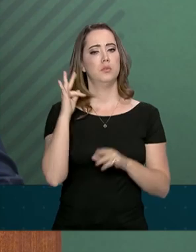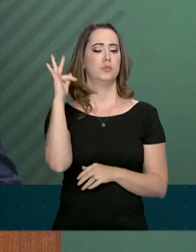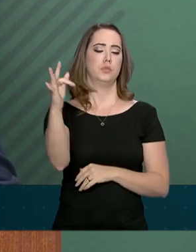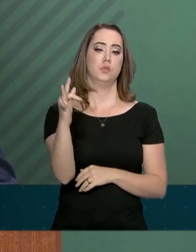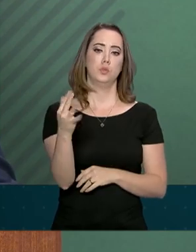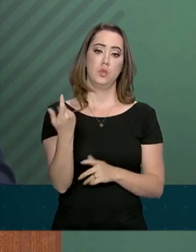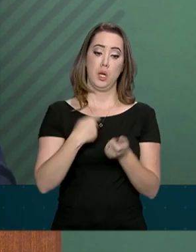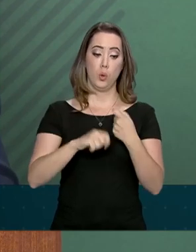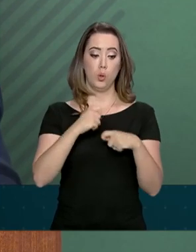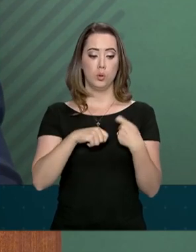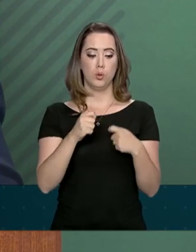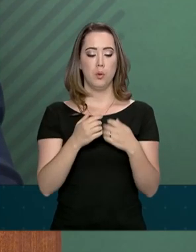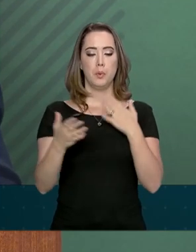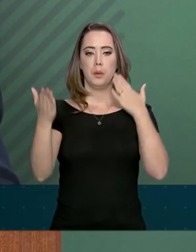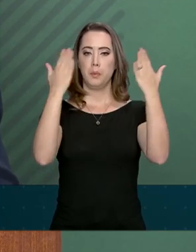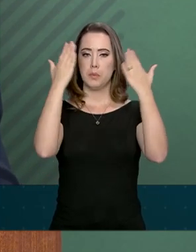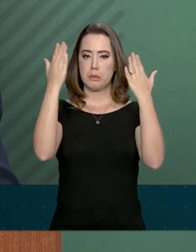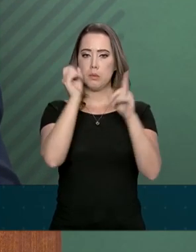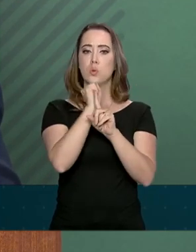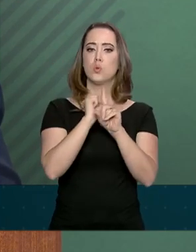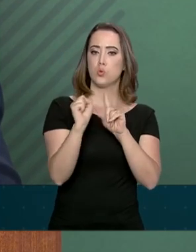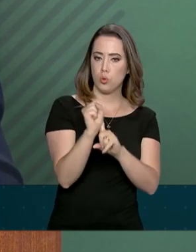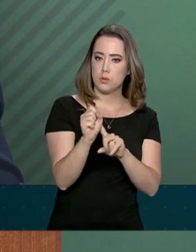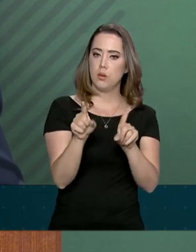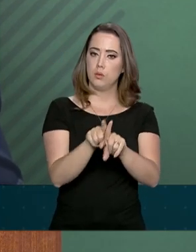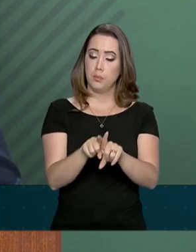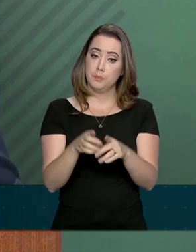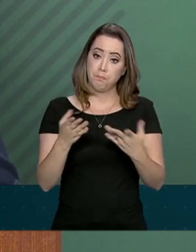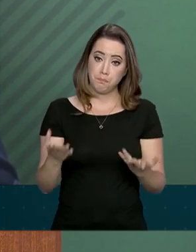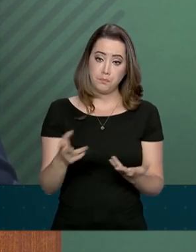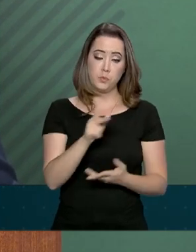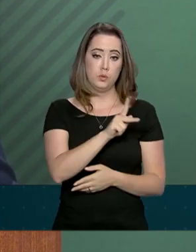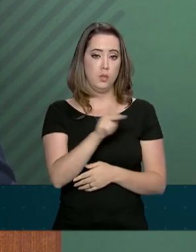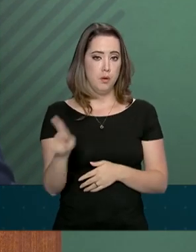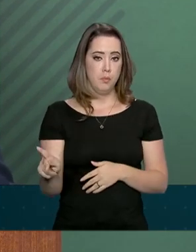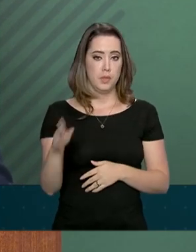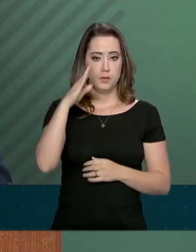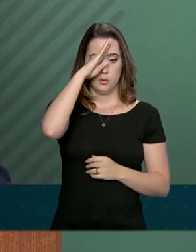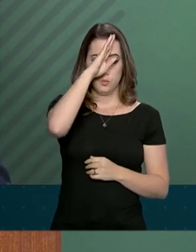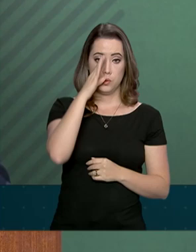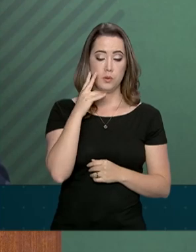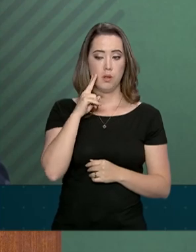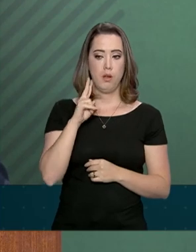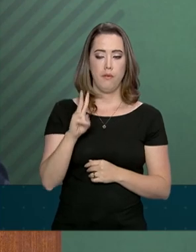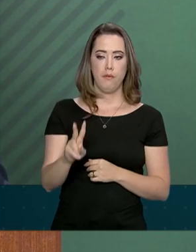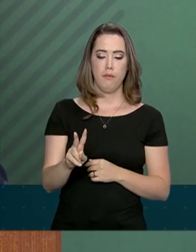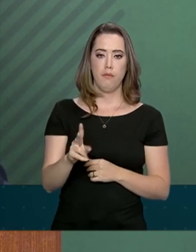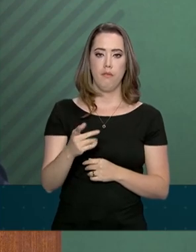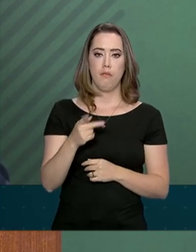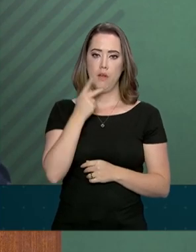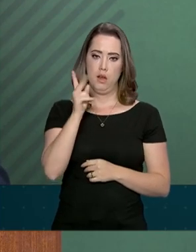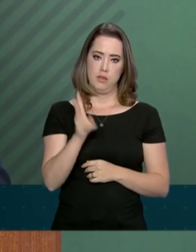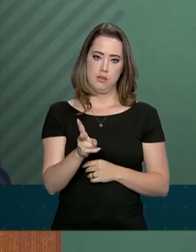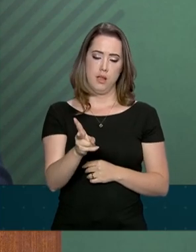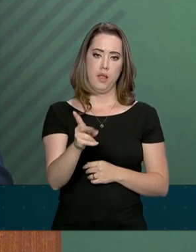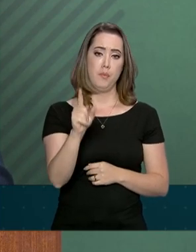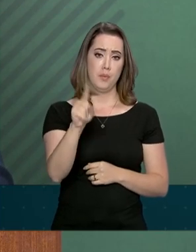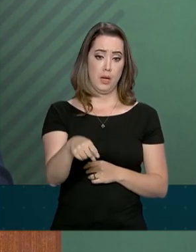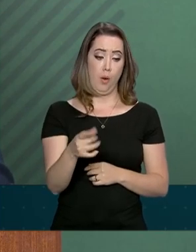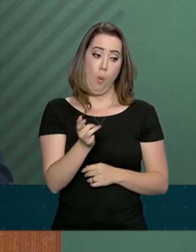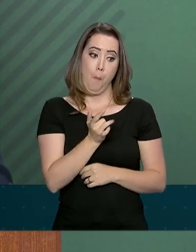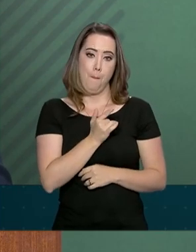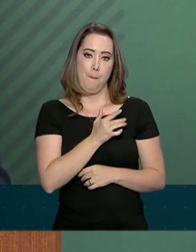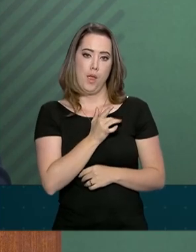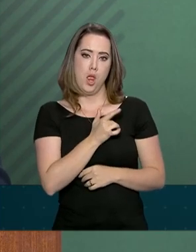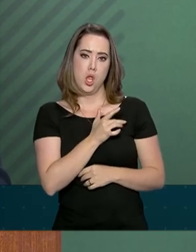econômico e psicossocial mente o que o presidente emocionado vêm expressando em vocalizando é um temor